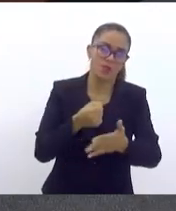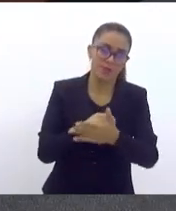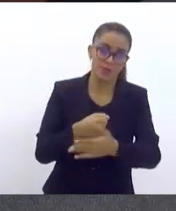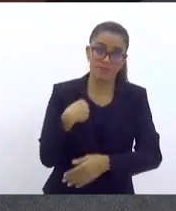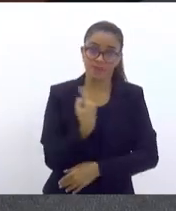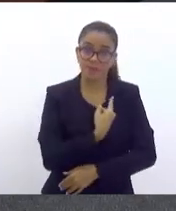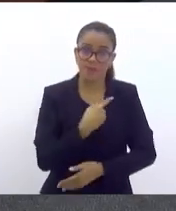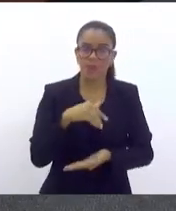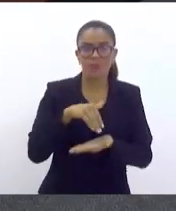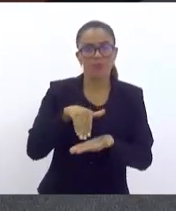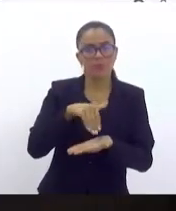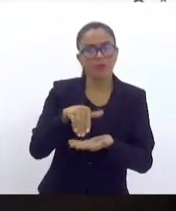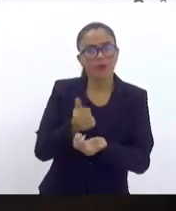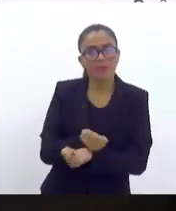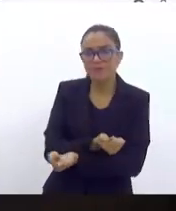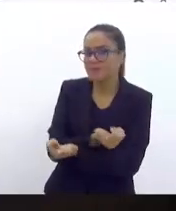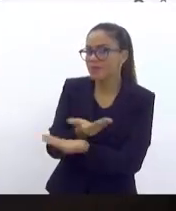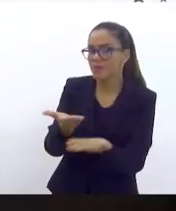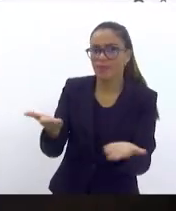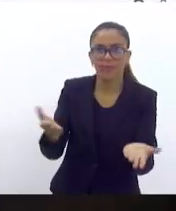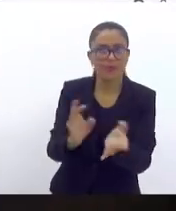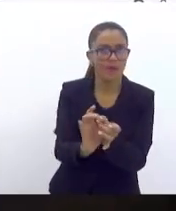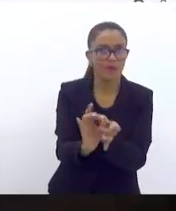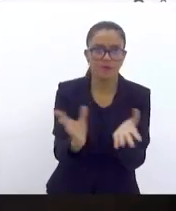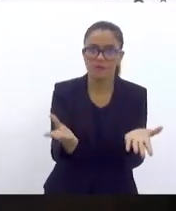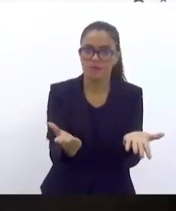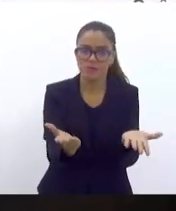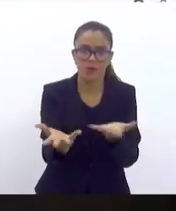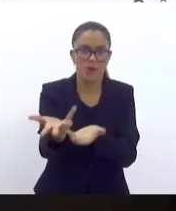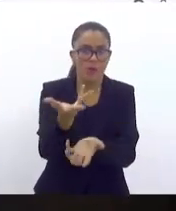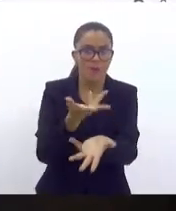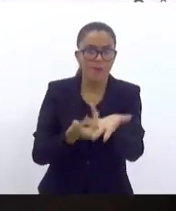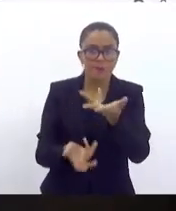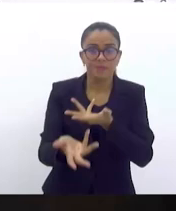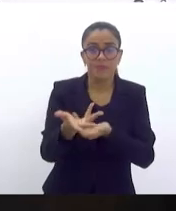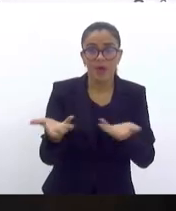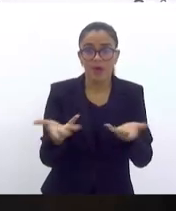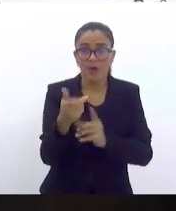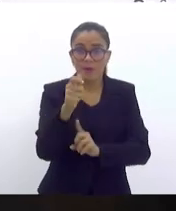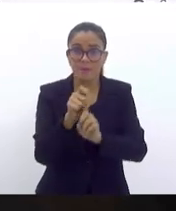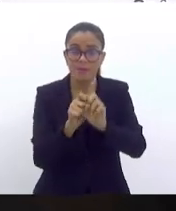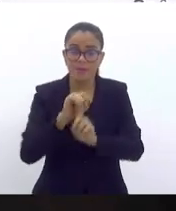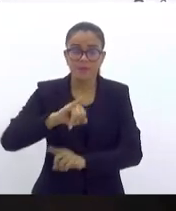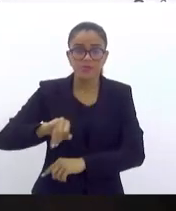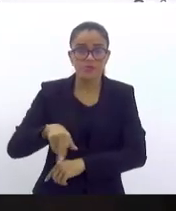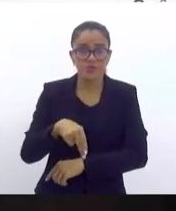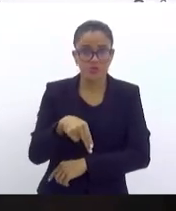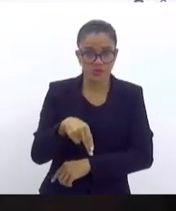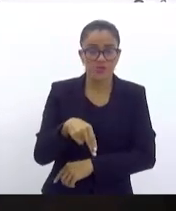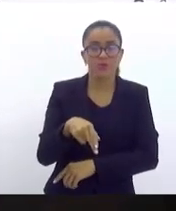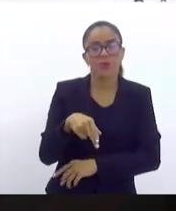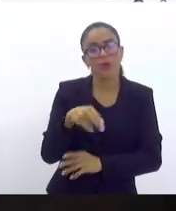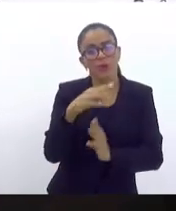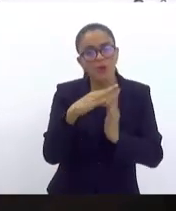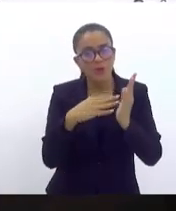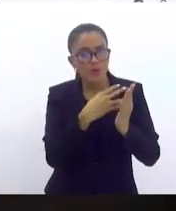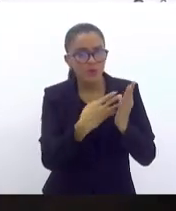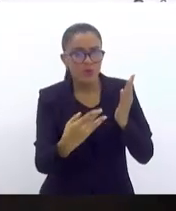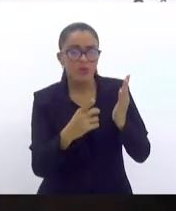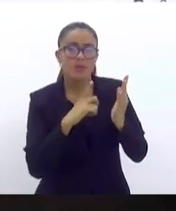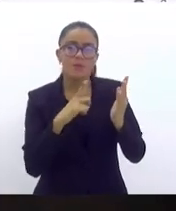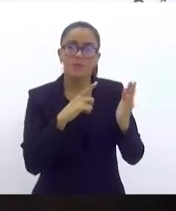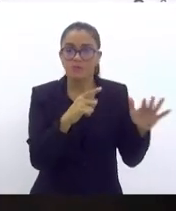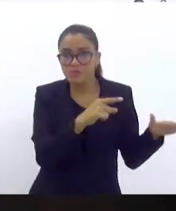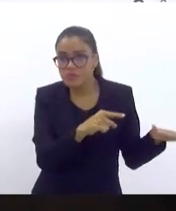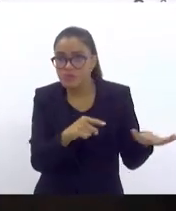secretaria está à disposição e agora no mês de junho com essas datas nós teremos uma